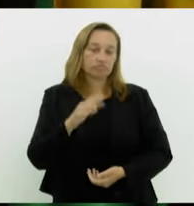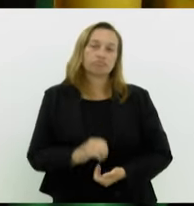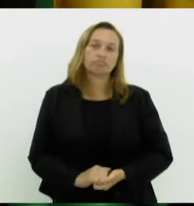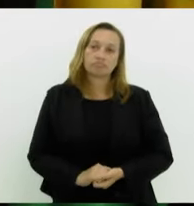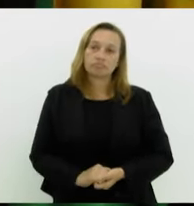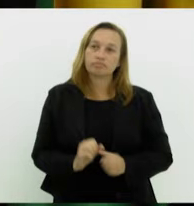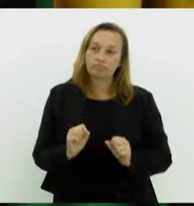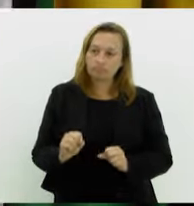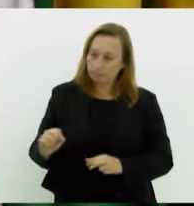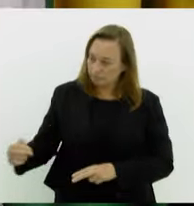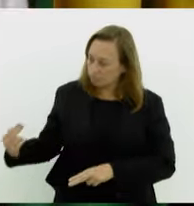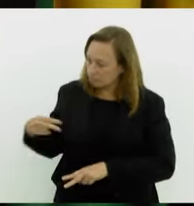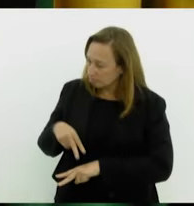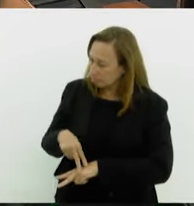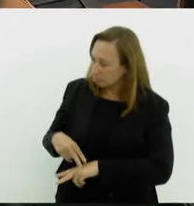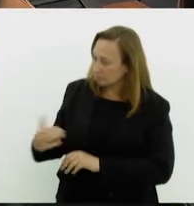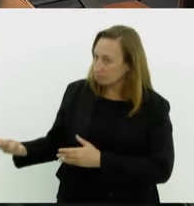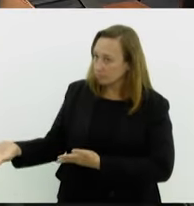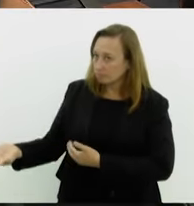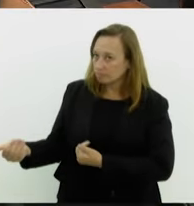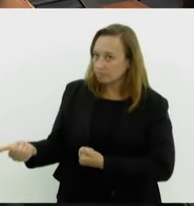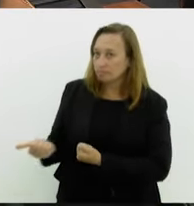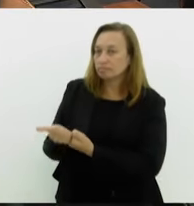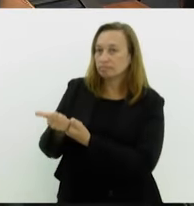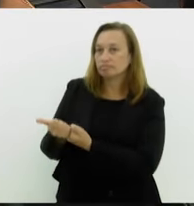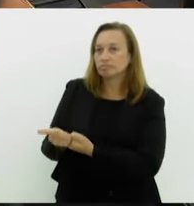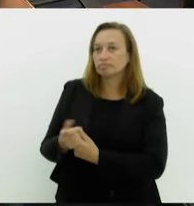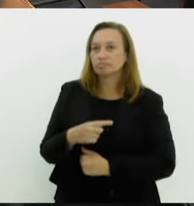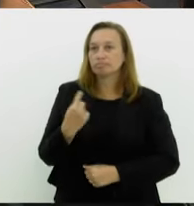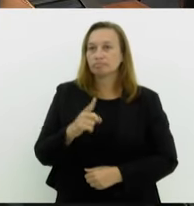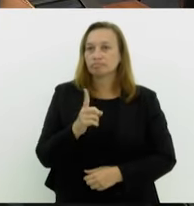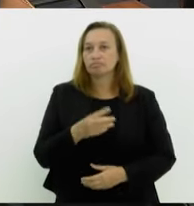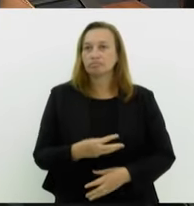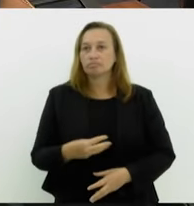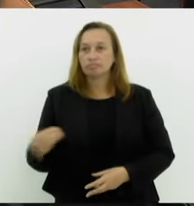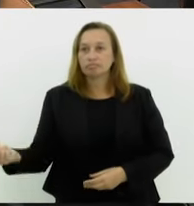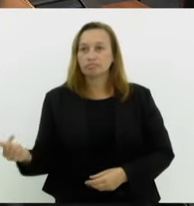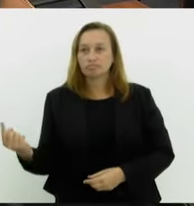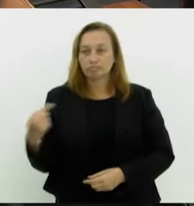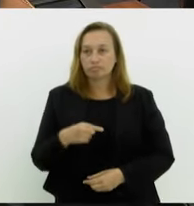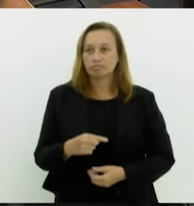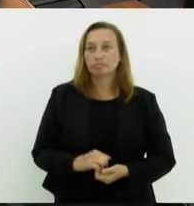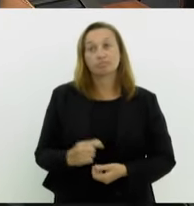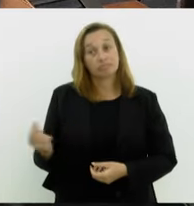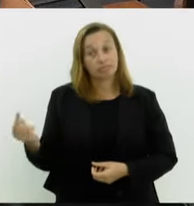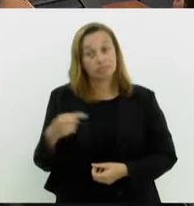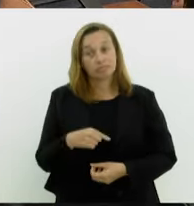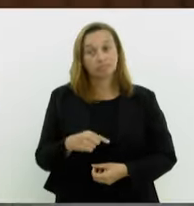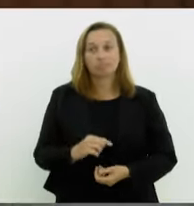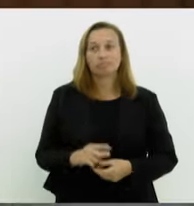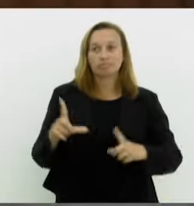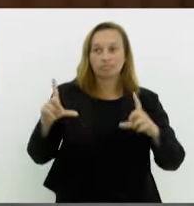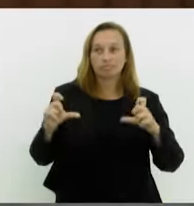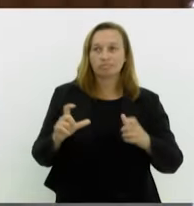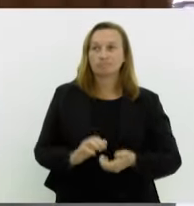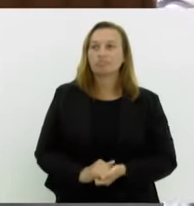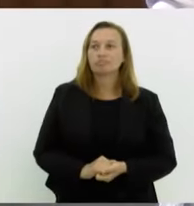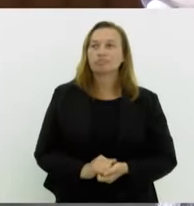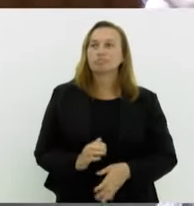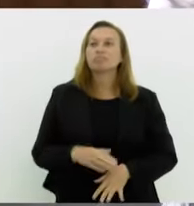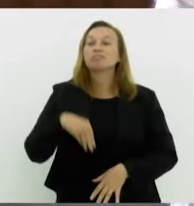favor pode subir que a senhora é parceira Nossa não não some não vem para cá para acabar pra foto quem